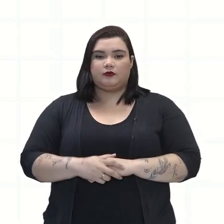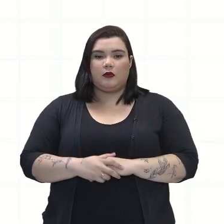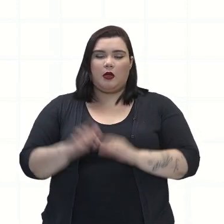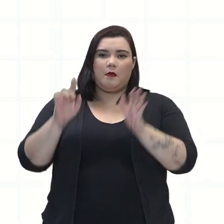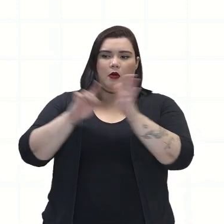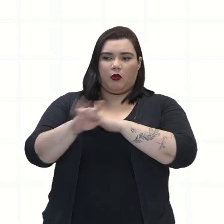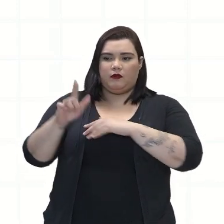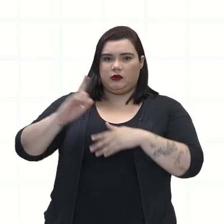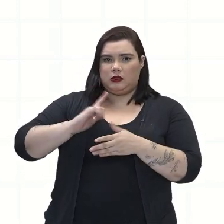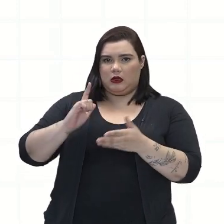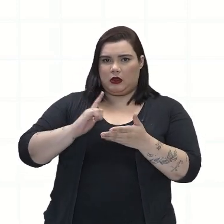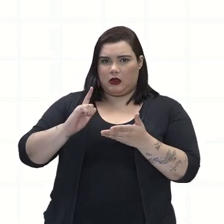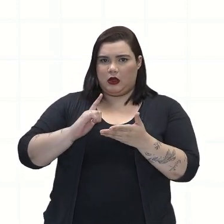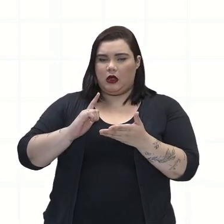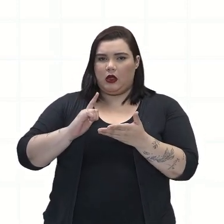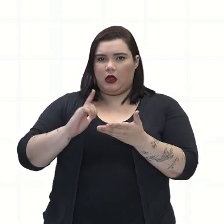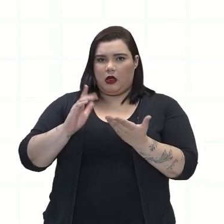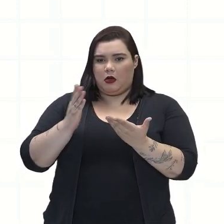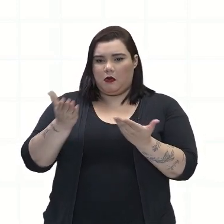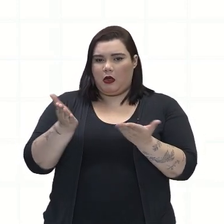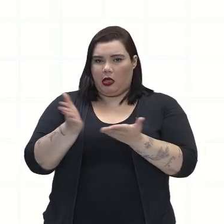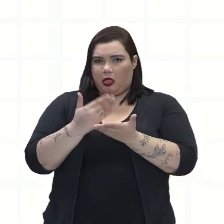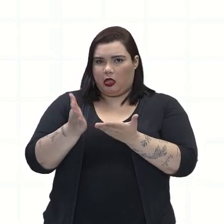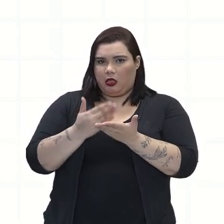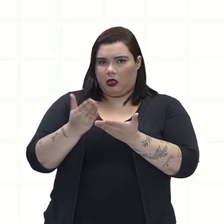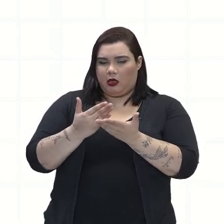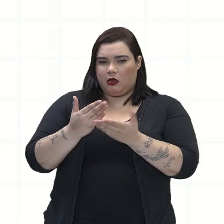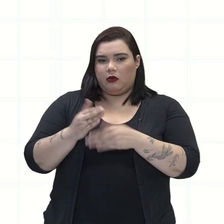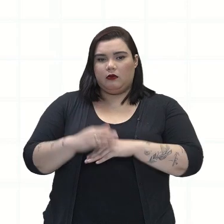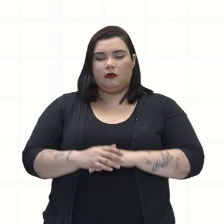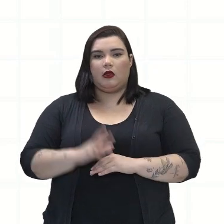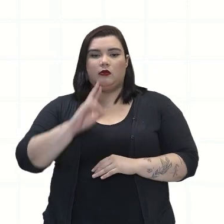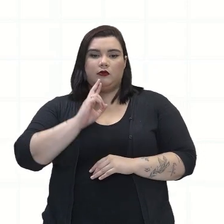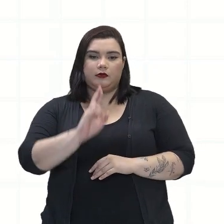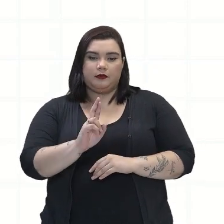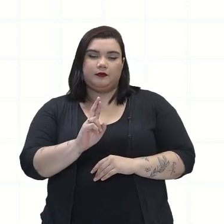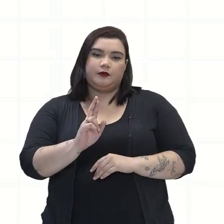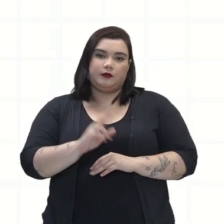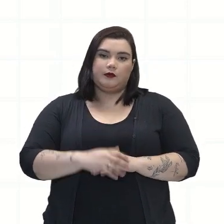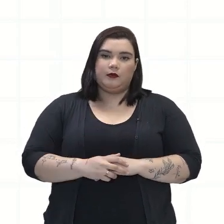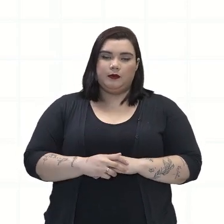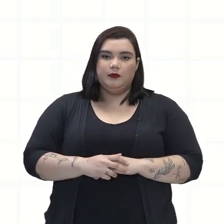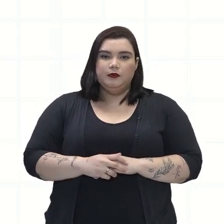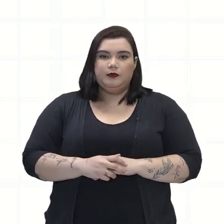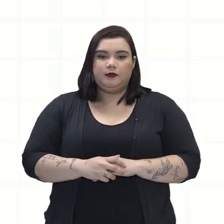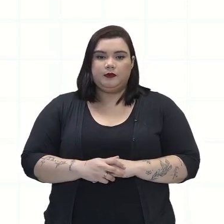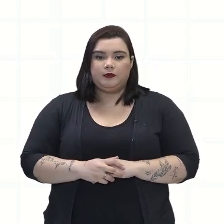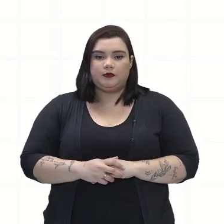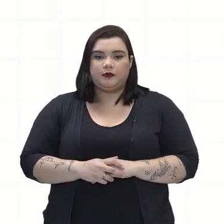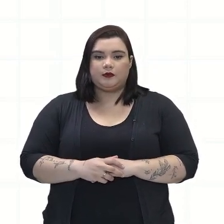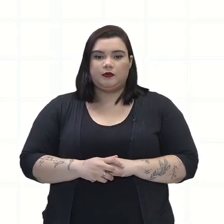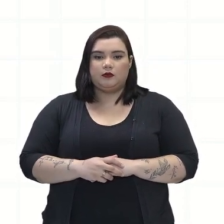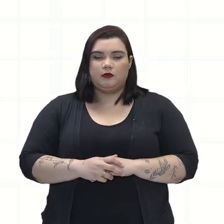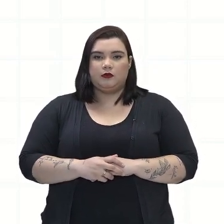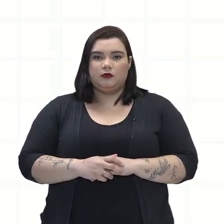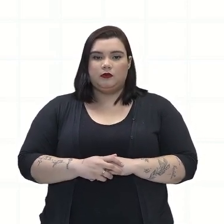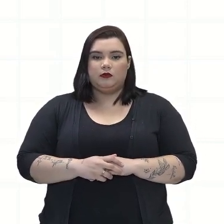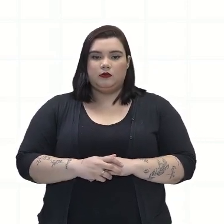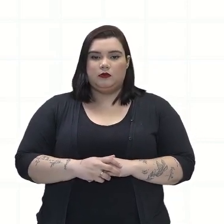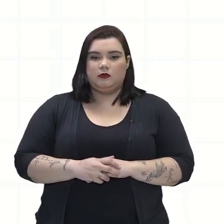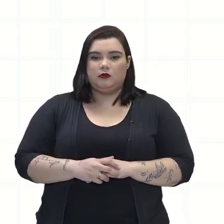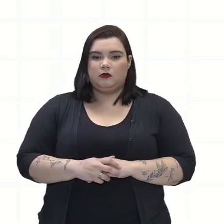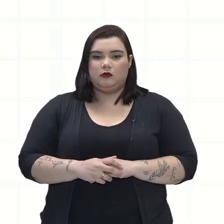tem algum caderno aí? E ela diz, yes, I have one. I